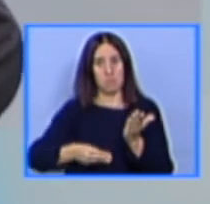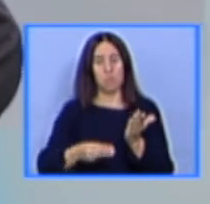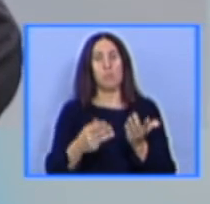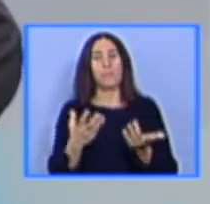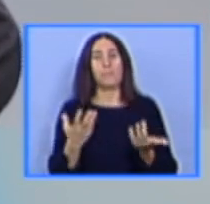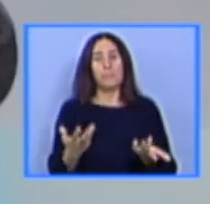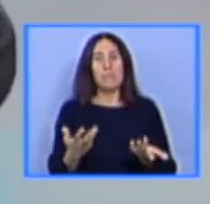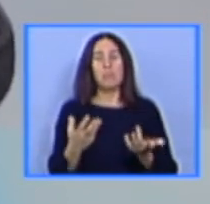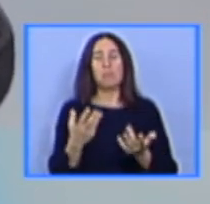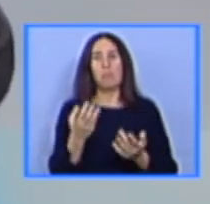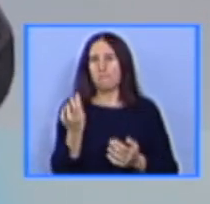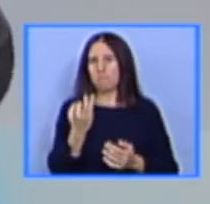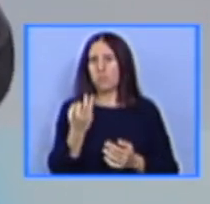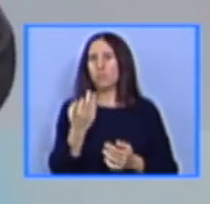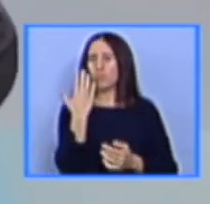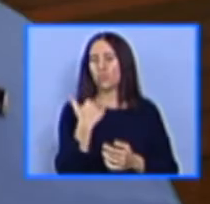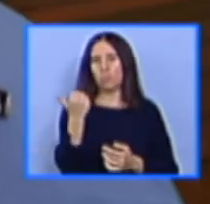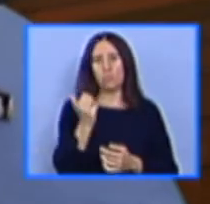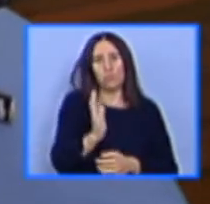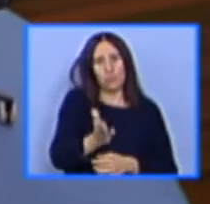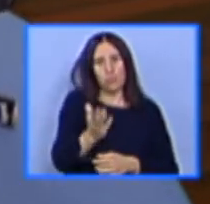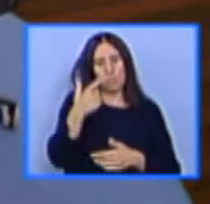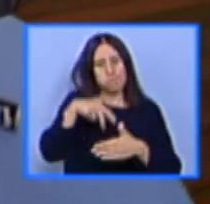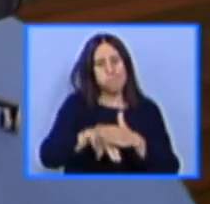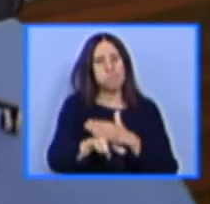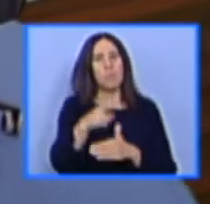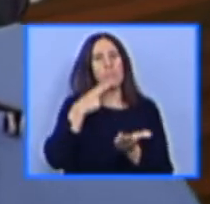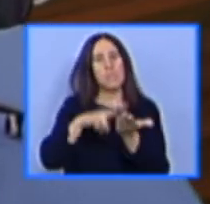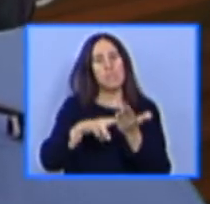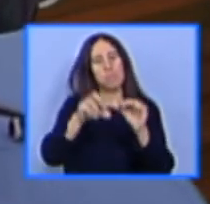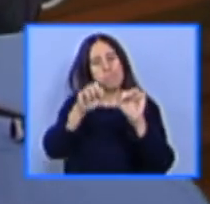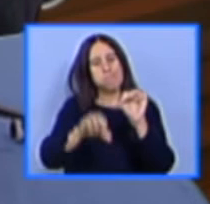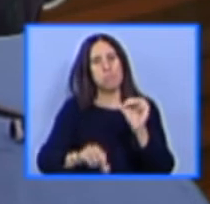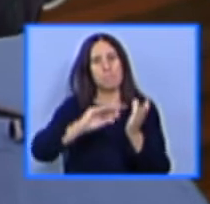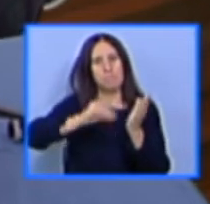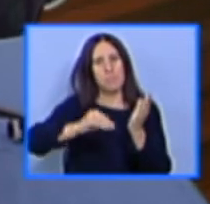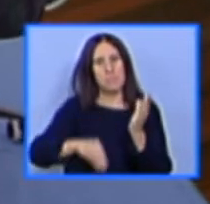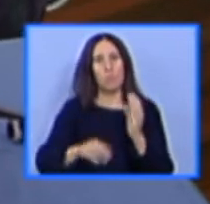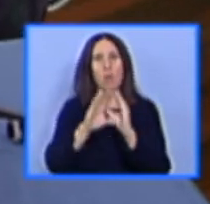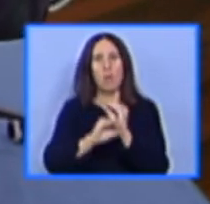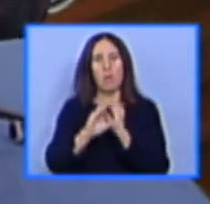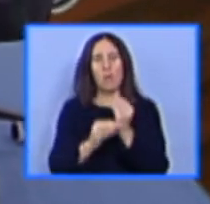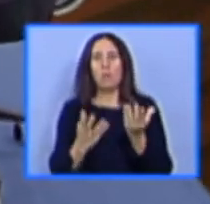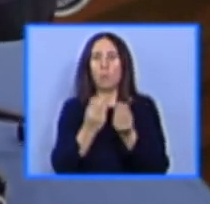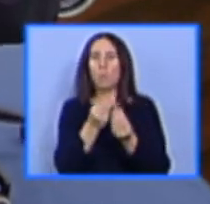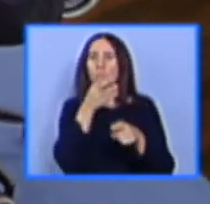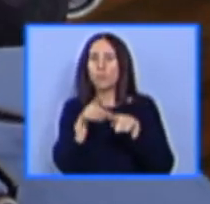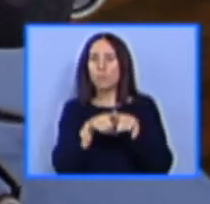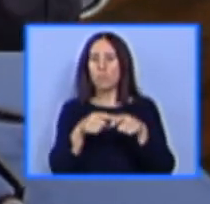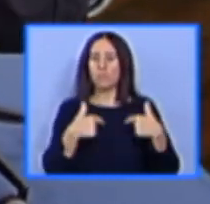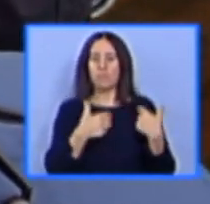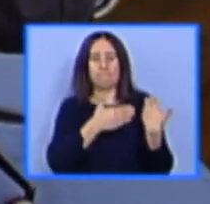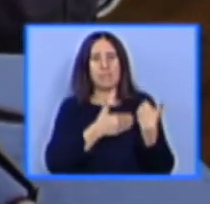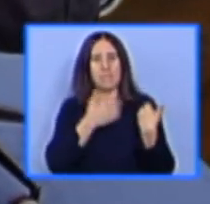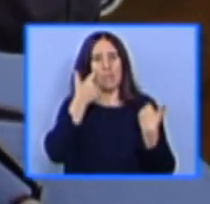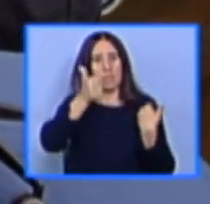E, aliás, já lá fomos chamados para dar as razões daquela petição e para ter uma conversa com os deputados que estão encarregues de a